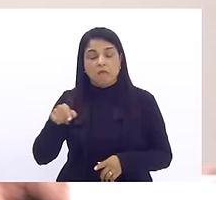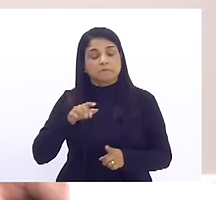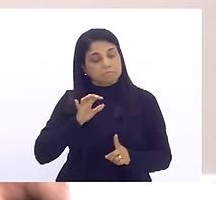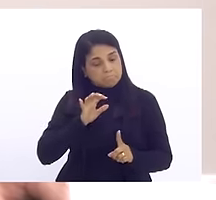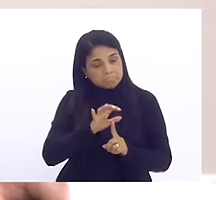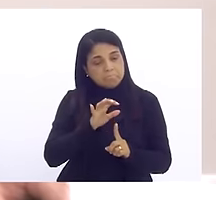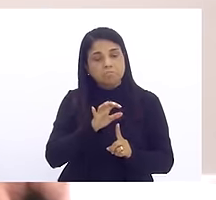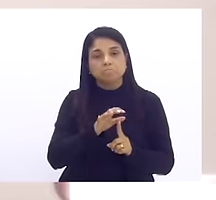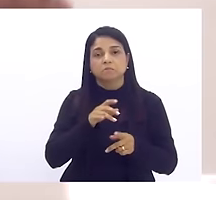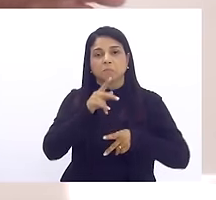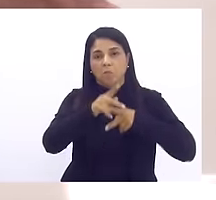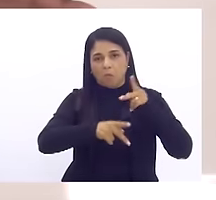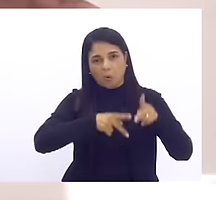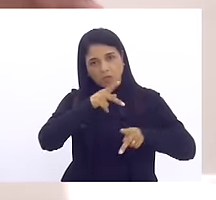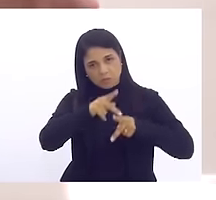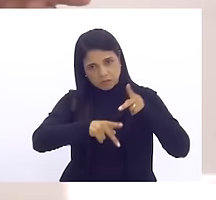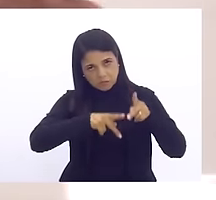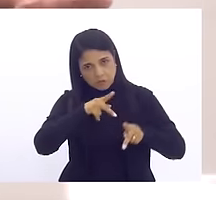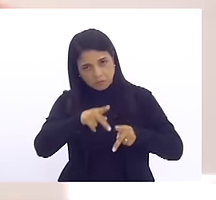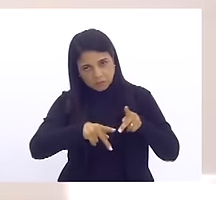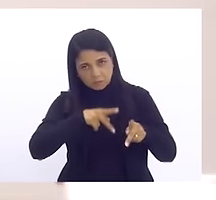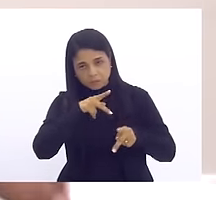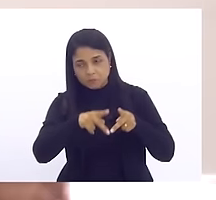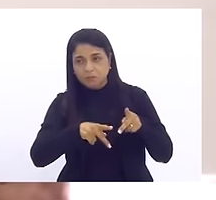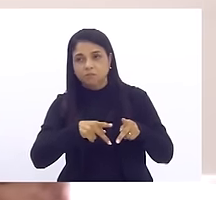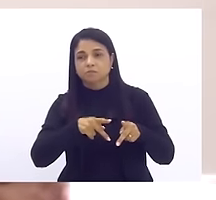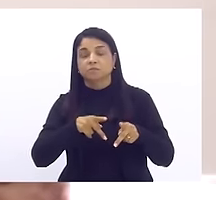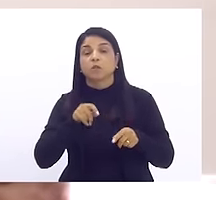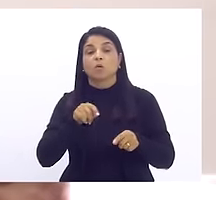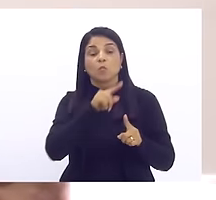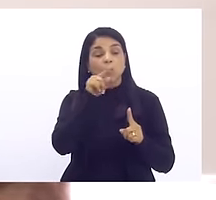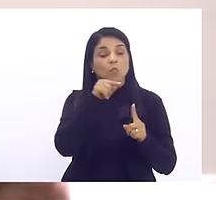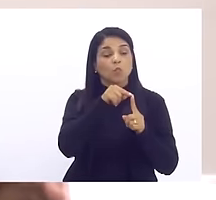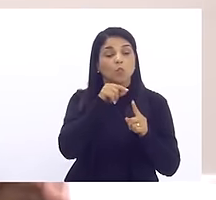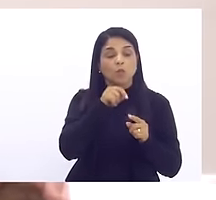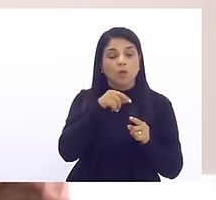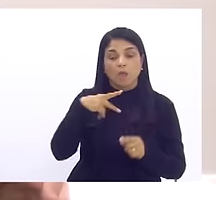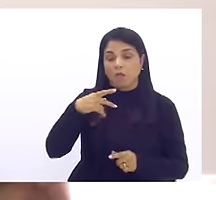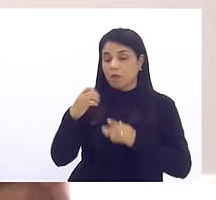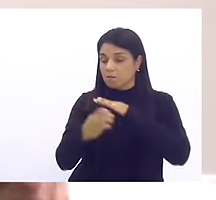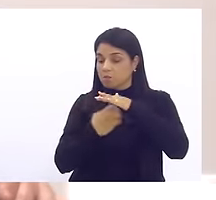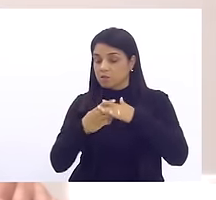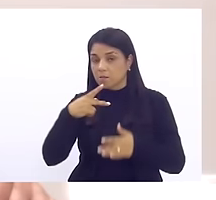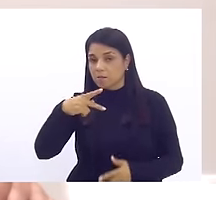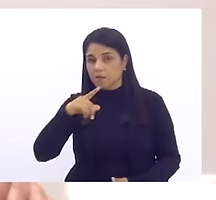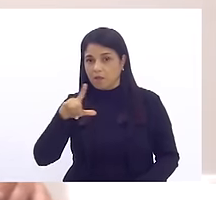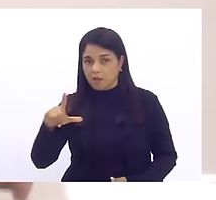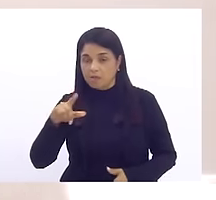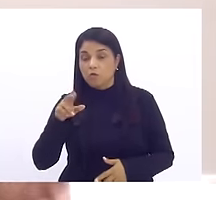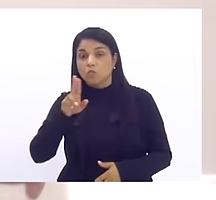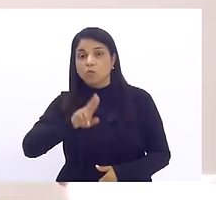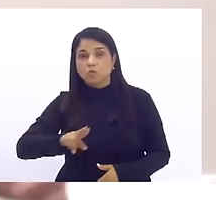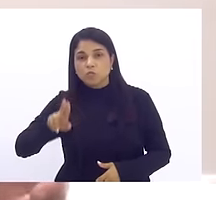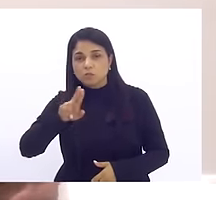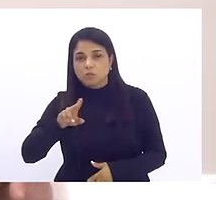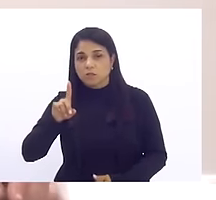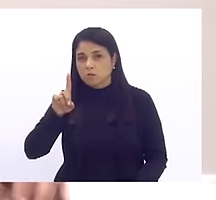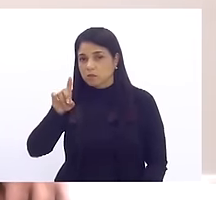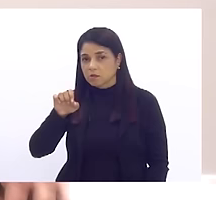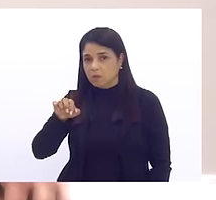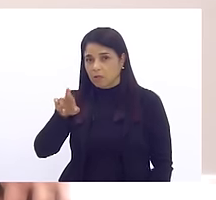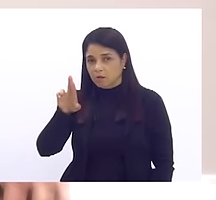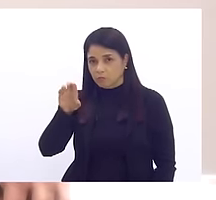Rio de Janeiro o alvo da CPI a empresa PL porque essa empresa vem usando o teto e o